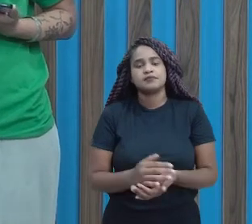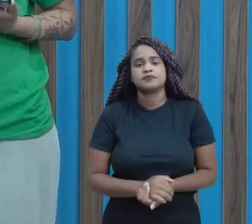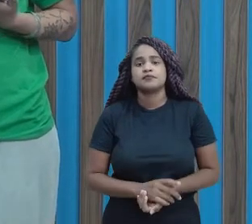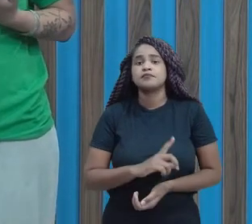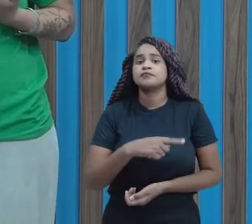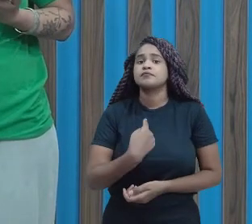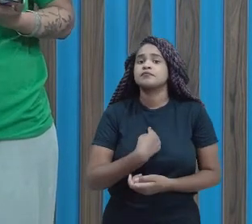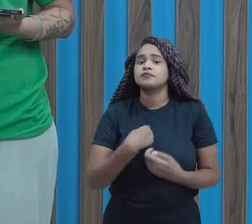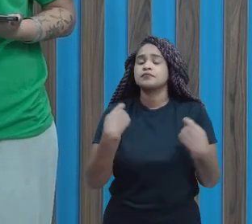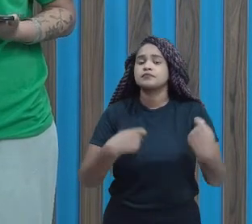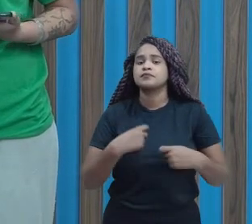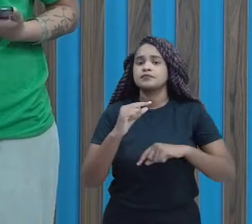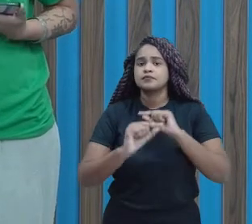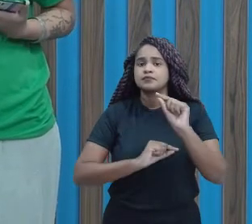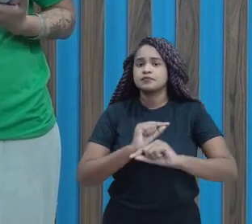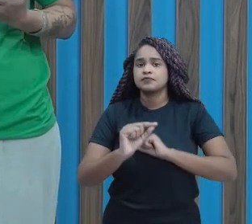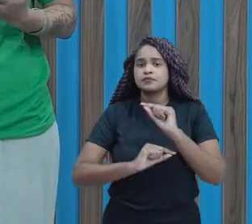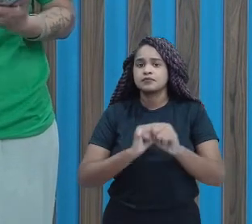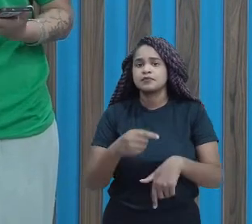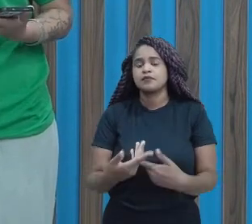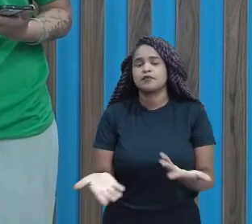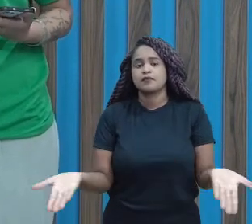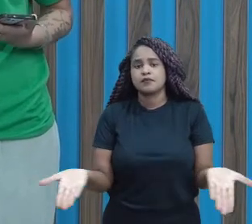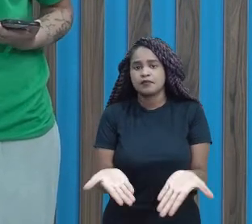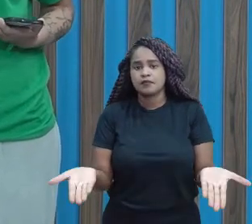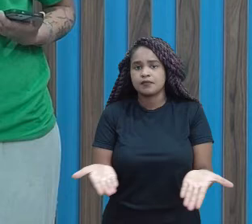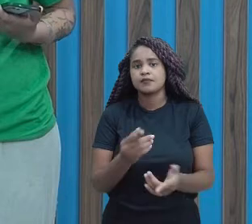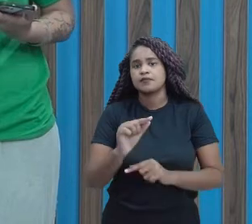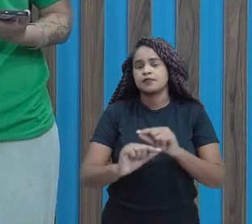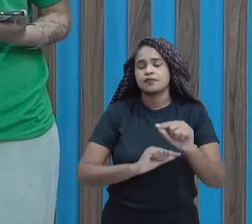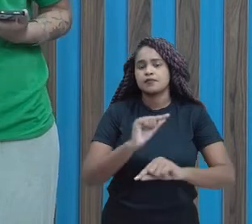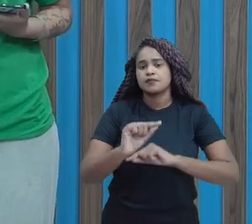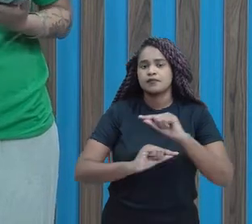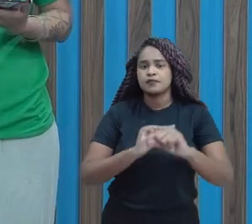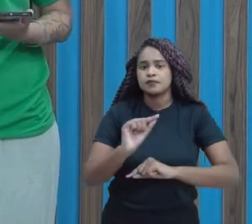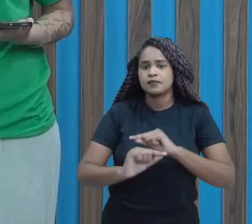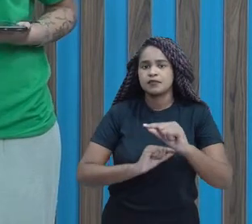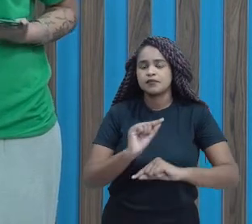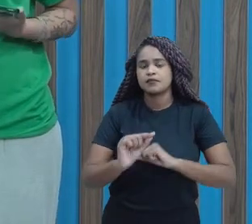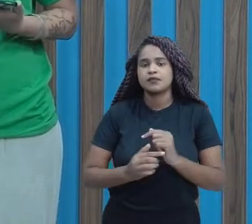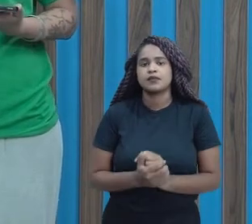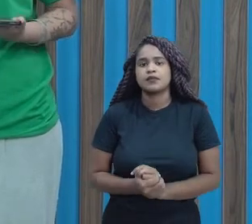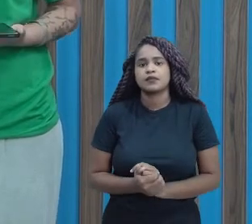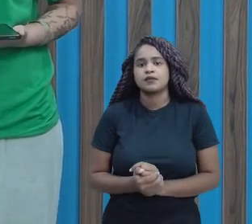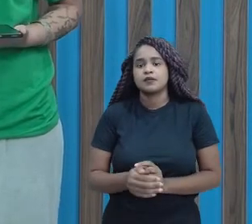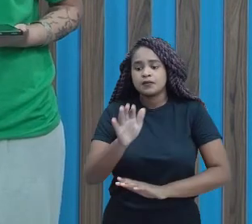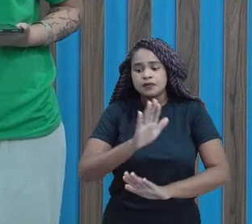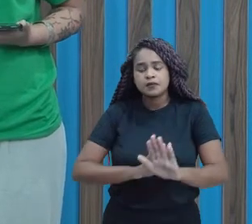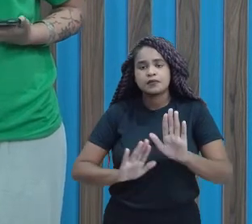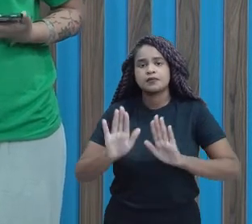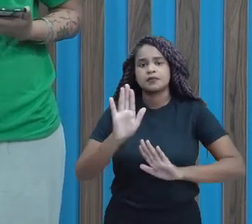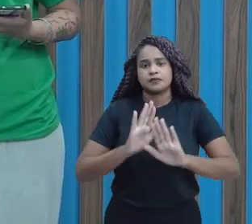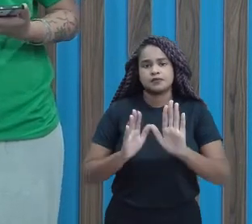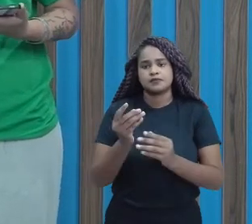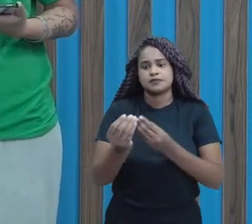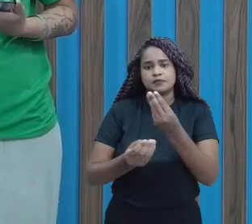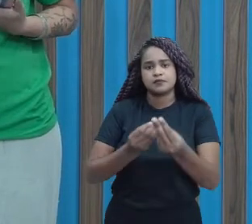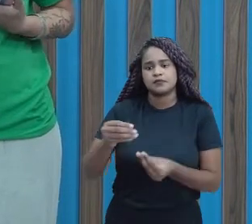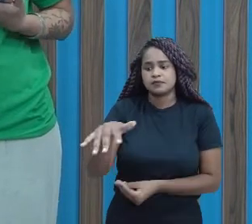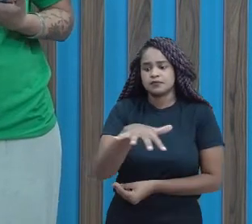gente precisa agora frear, né, esse modelo, esse modo que a gente vem tratando as